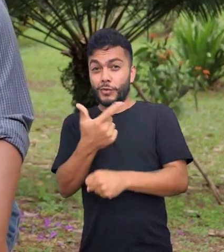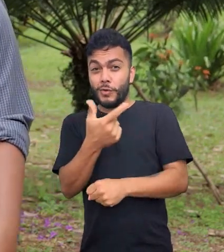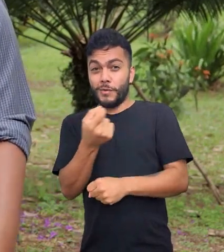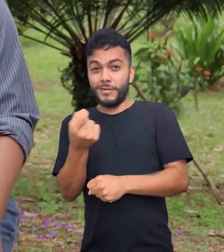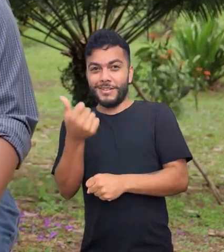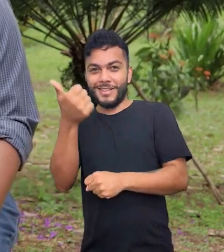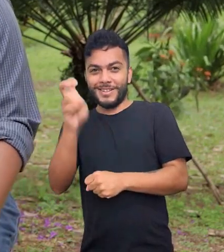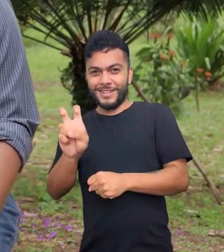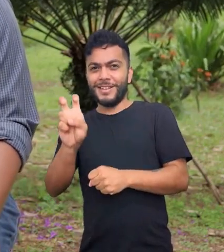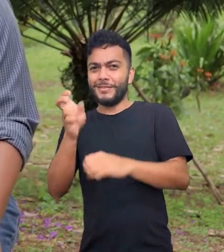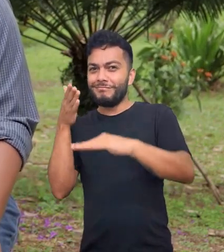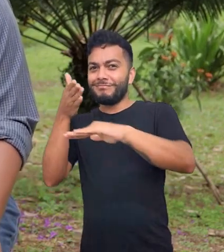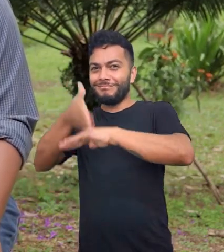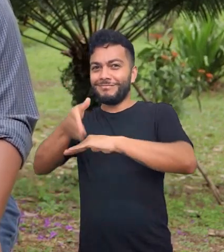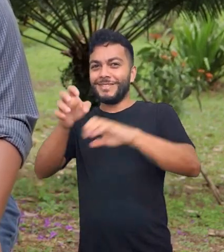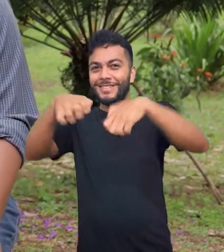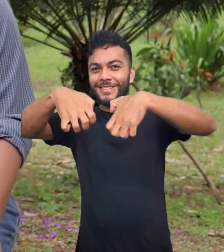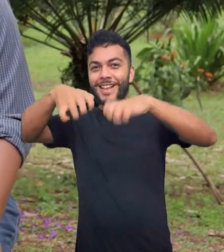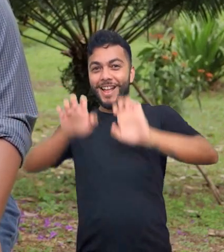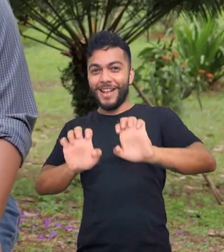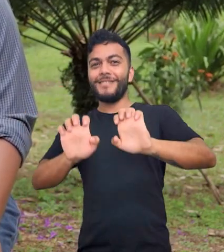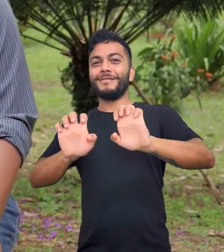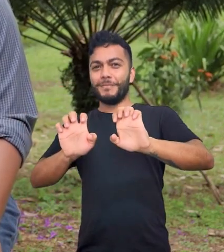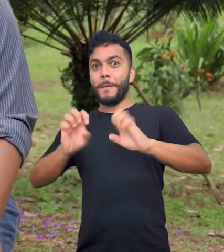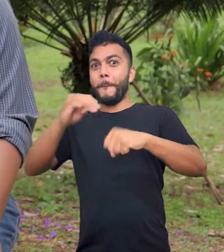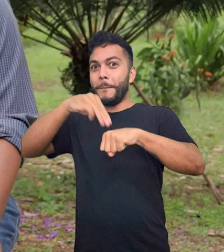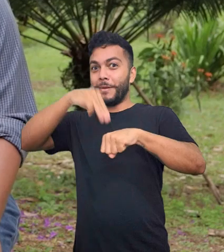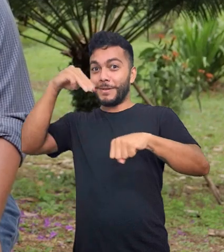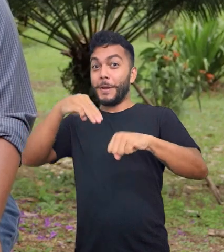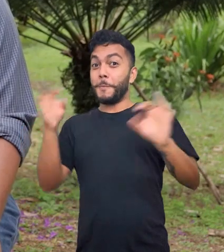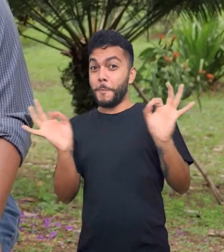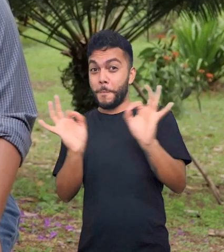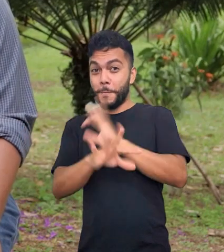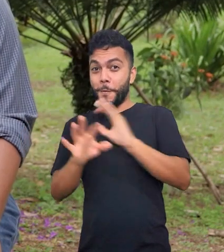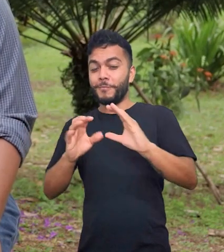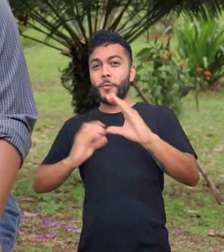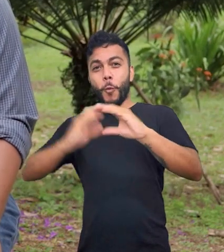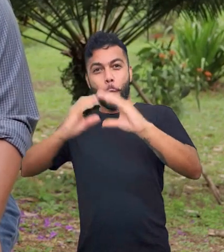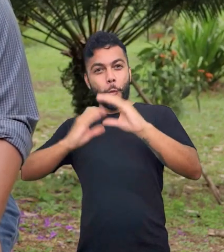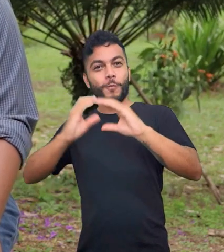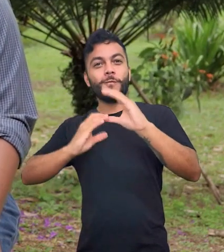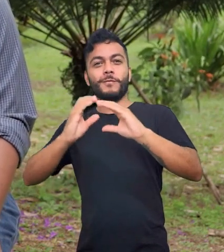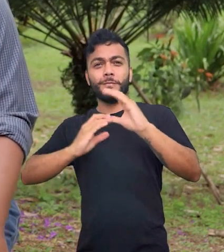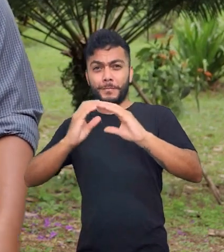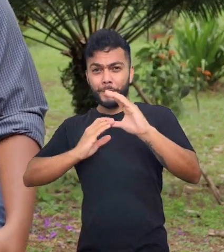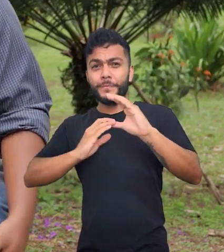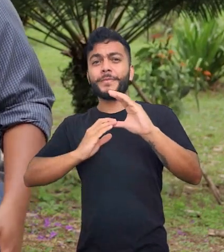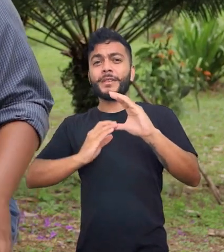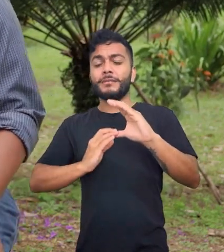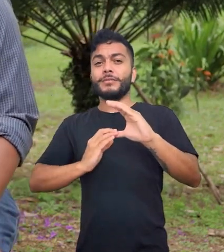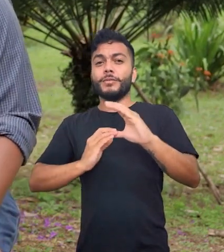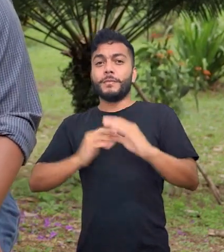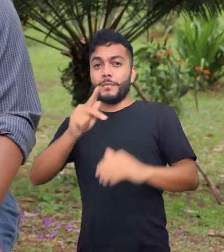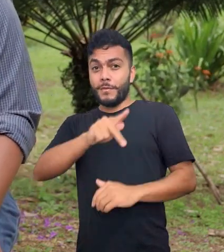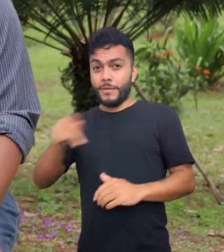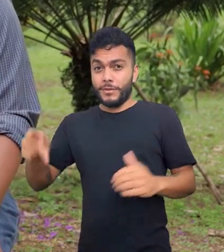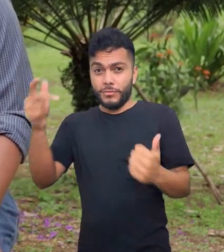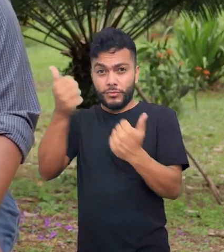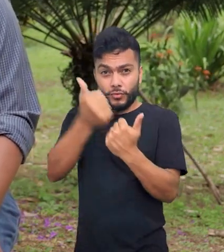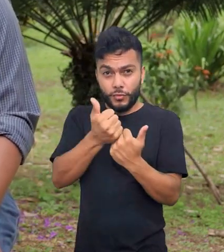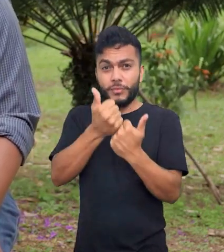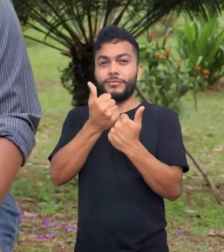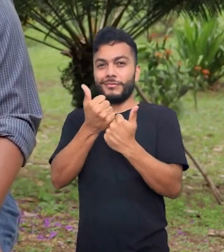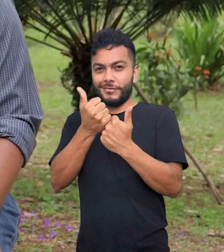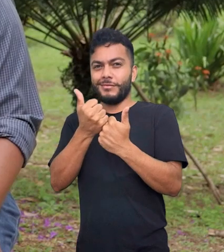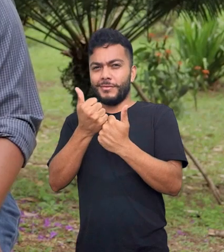concurso como professor substituto, e depois de 1 ano e meio como professor substituto, acesso um sonho para